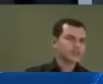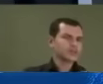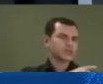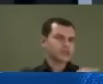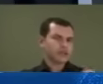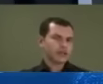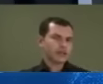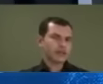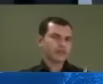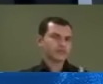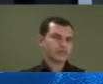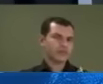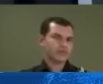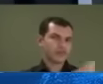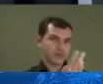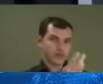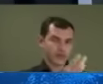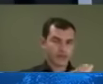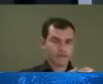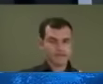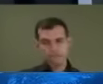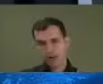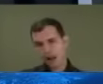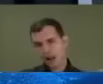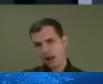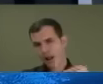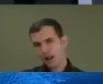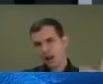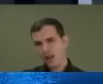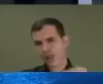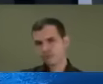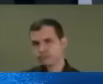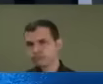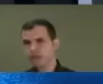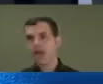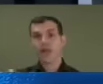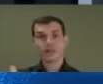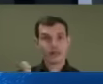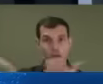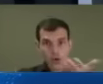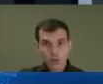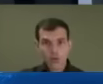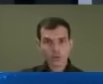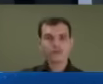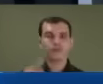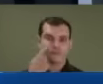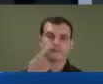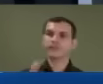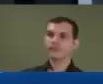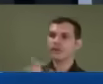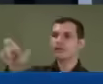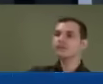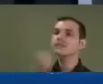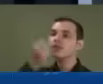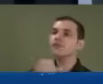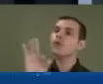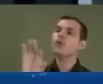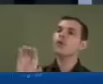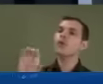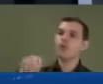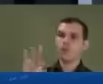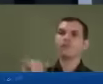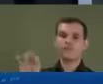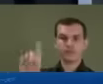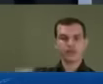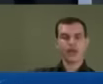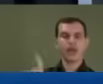De janeiro de 2023 até agora, vejo aqui no nosso plenário também o querido senador Confúcio, que é do estado de